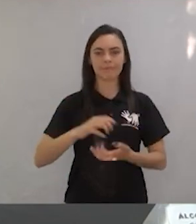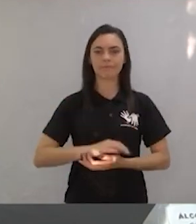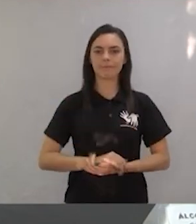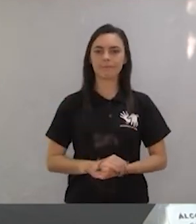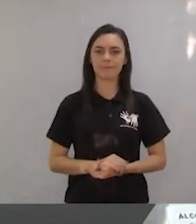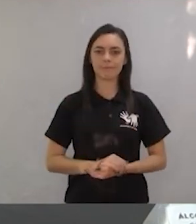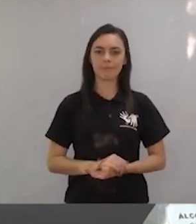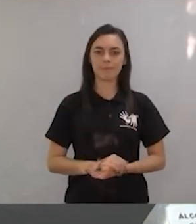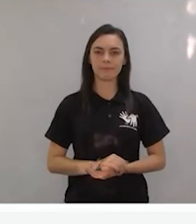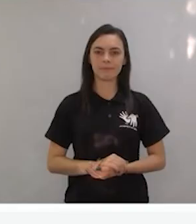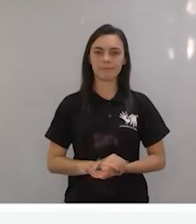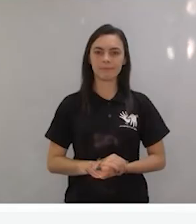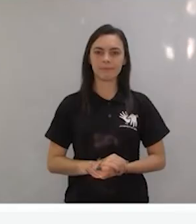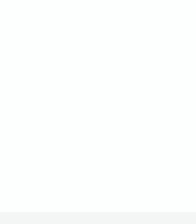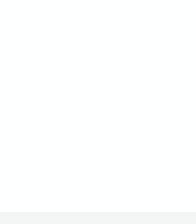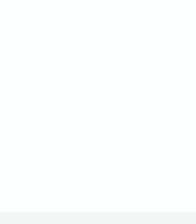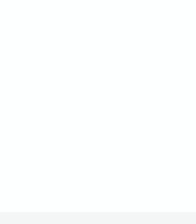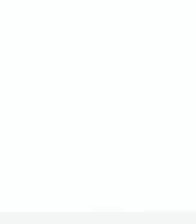e a gente já retorna.